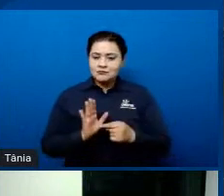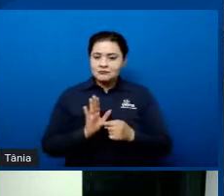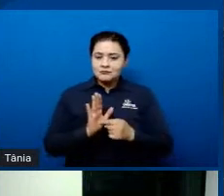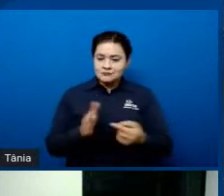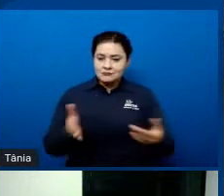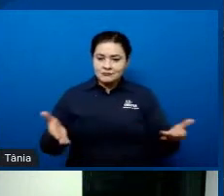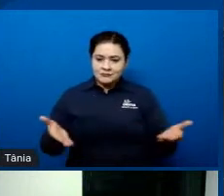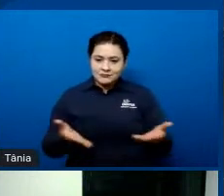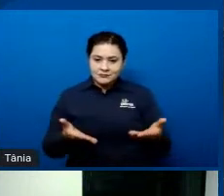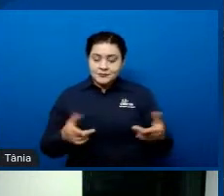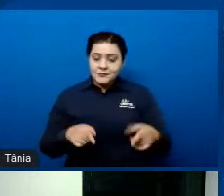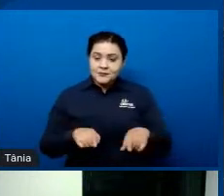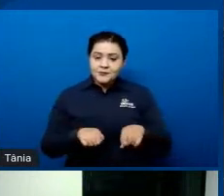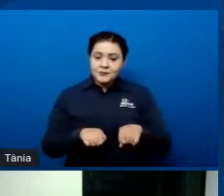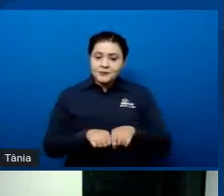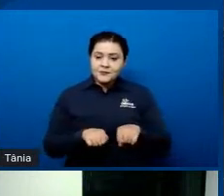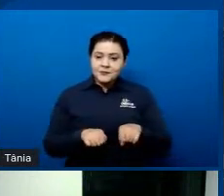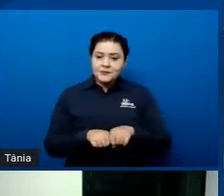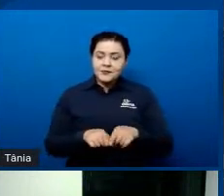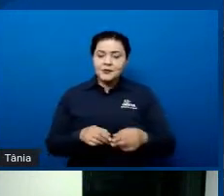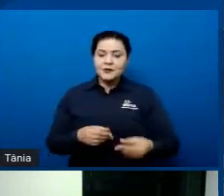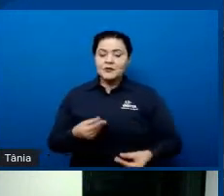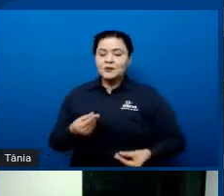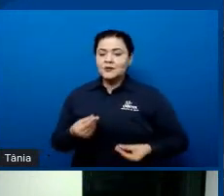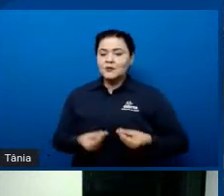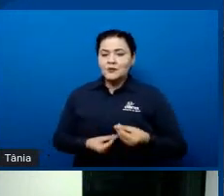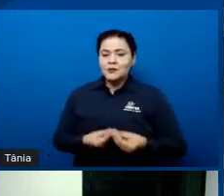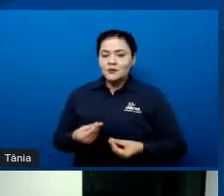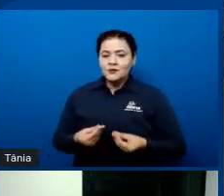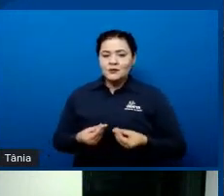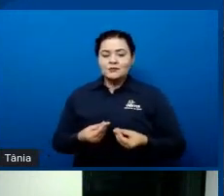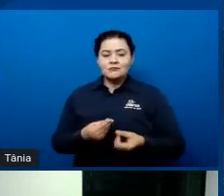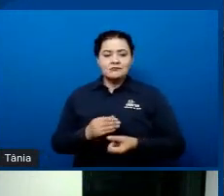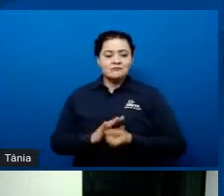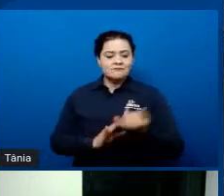né, e vou mostrar para tanto